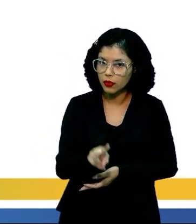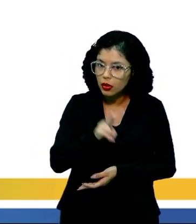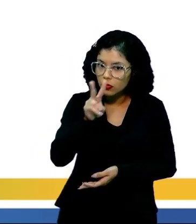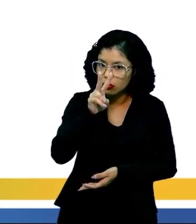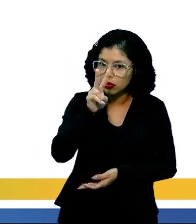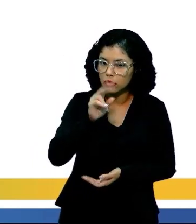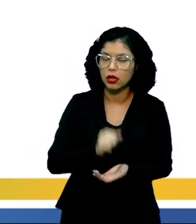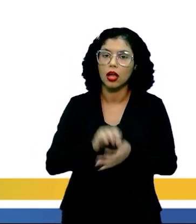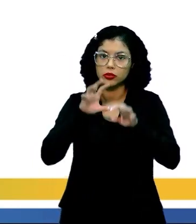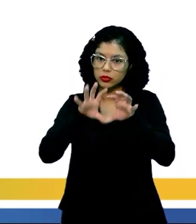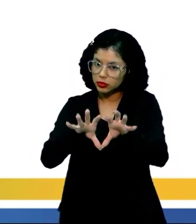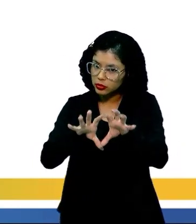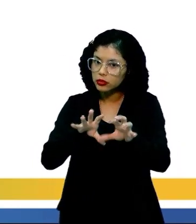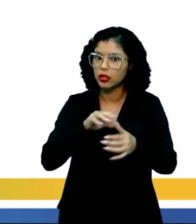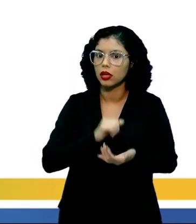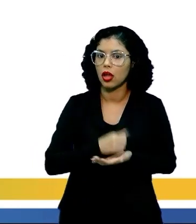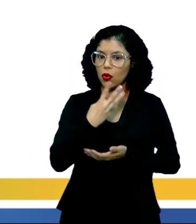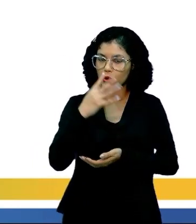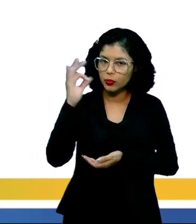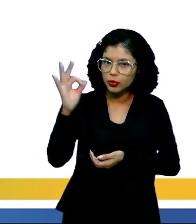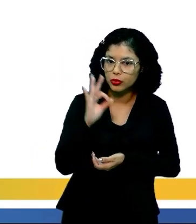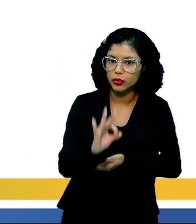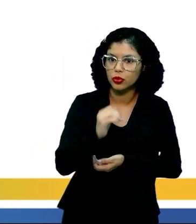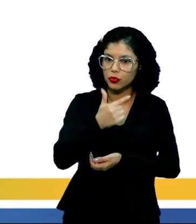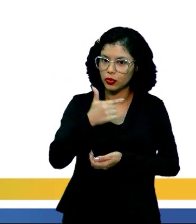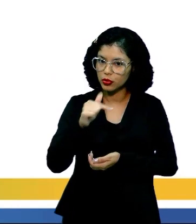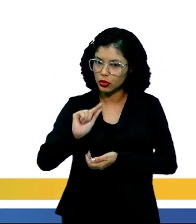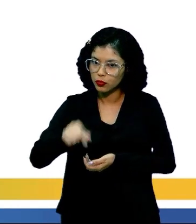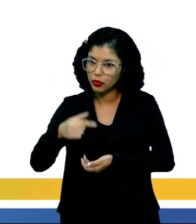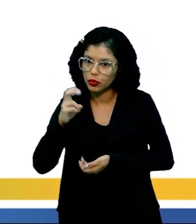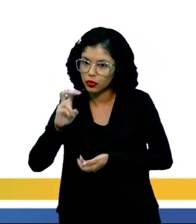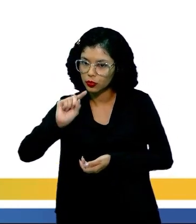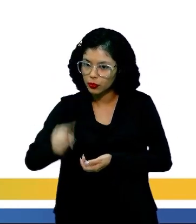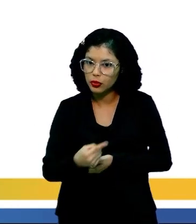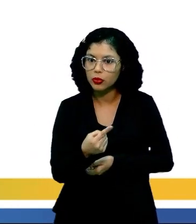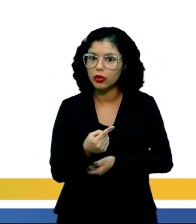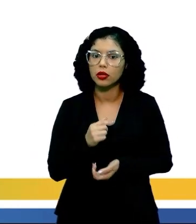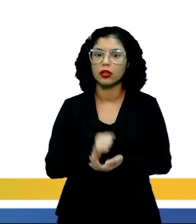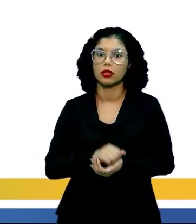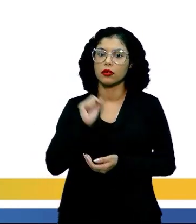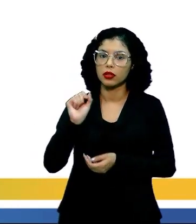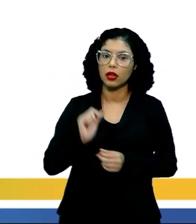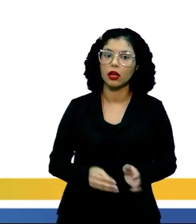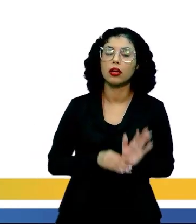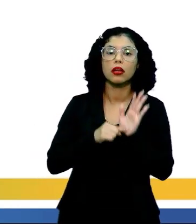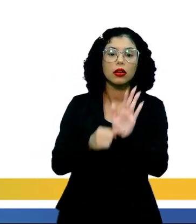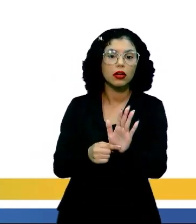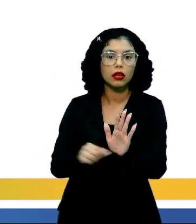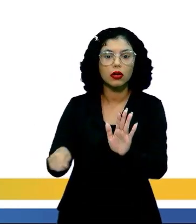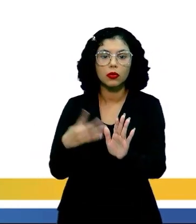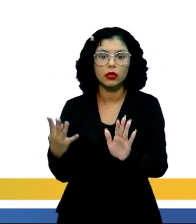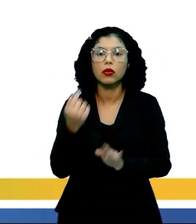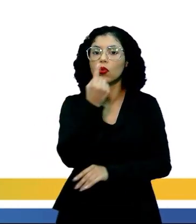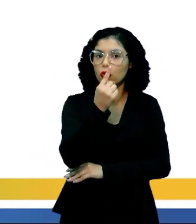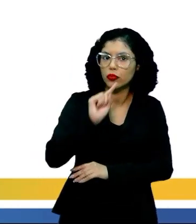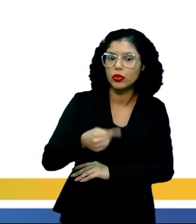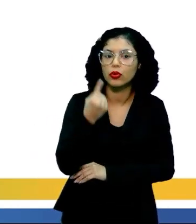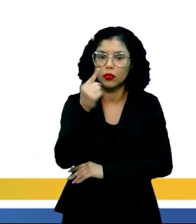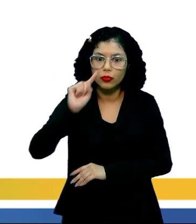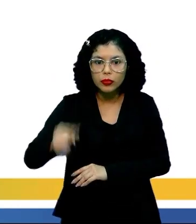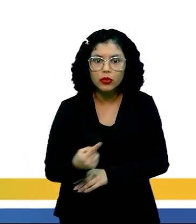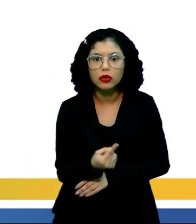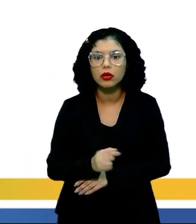valor. Logo, 4% de 27,5 mil vai me dar exatamente 1,1